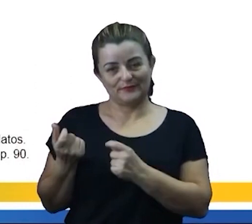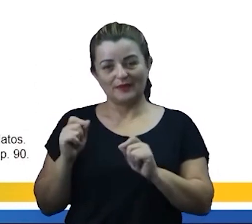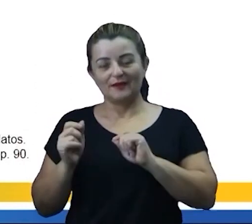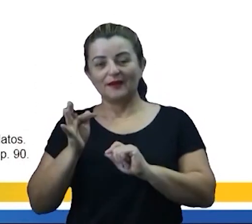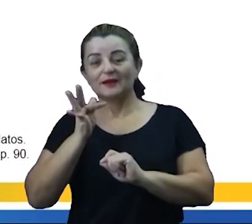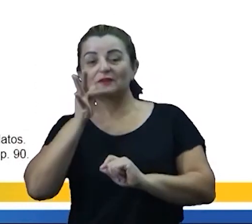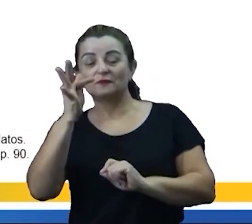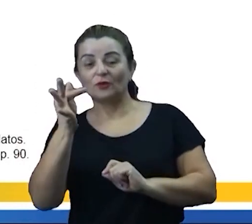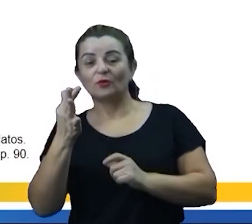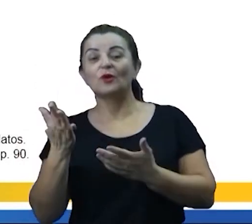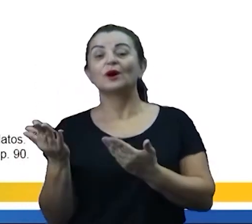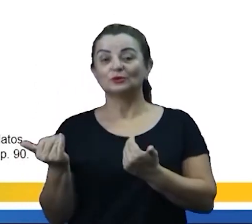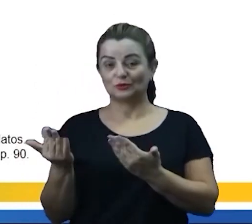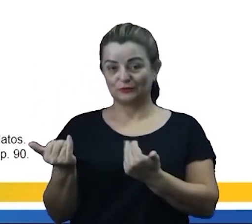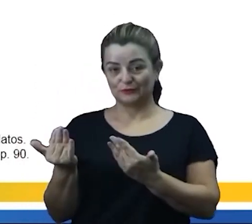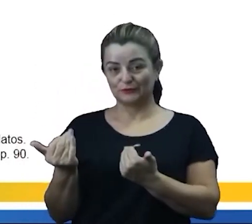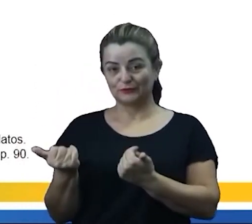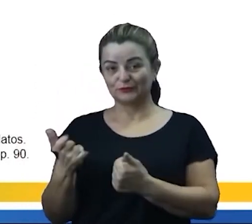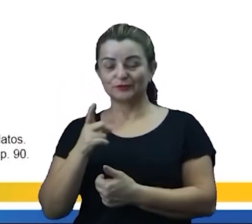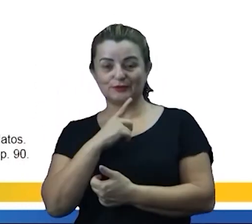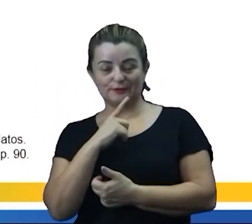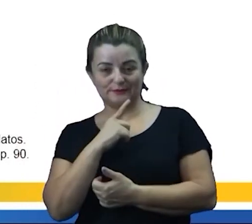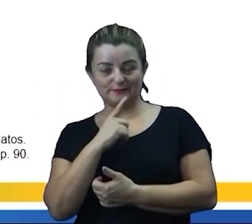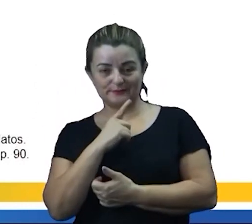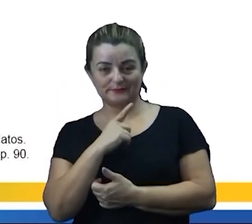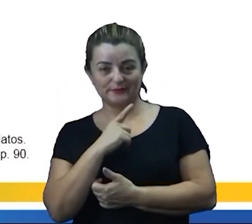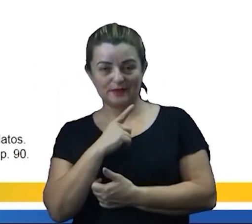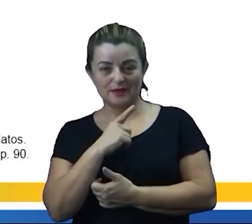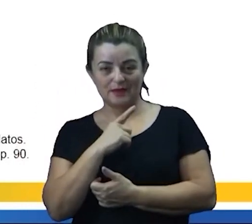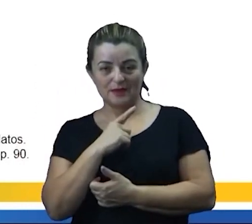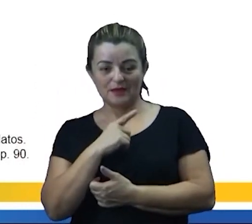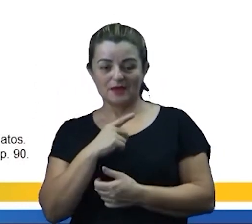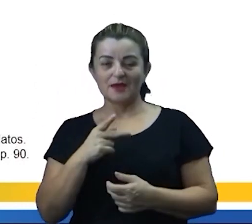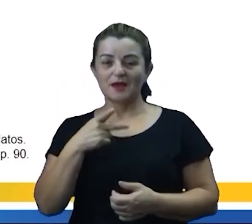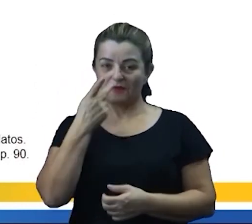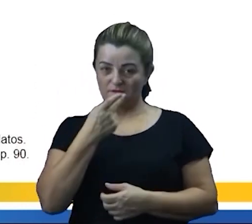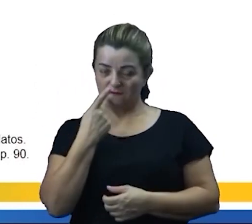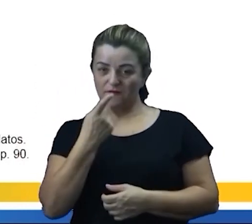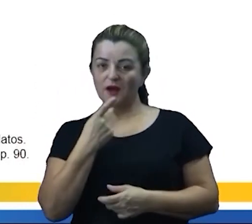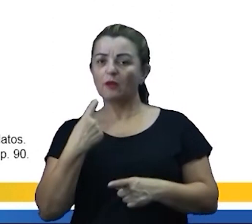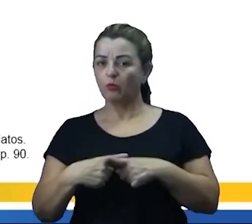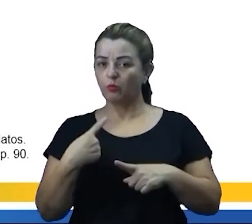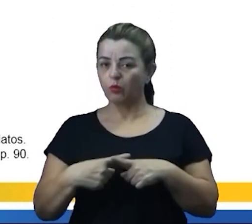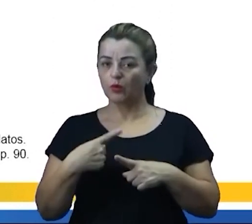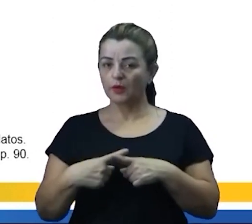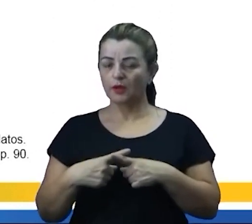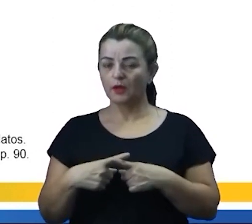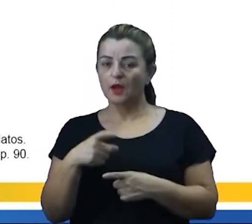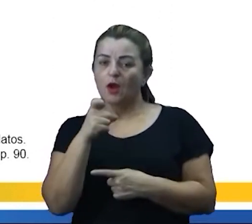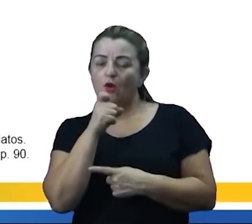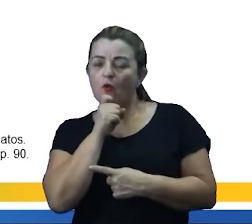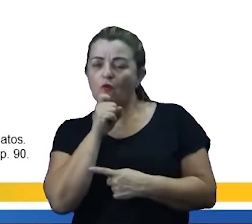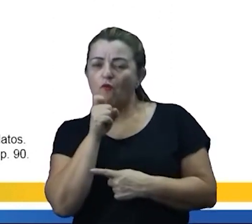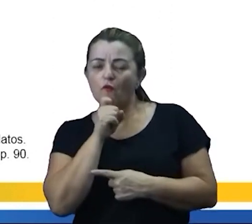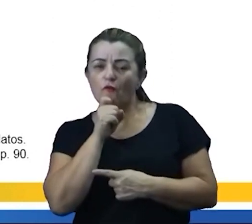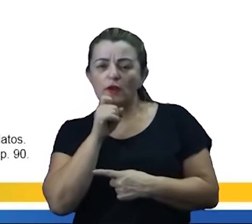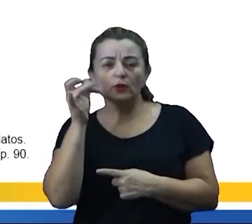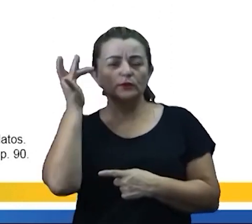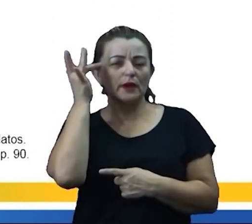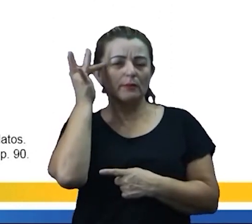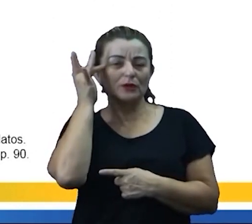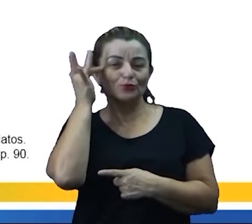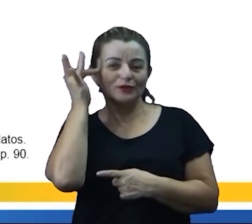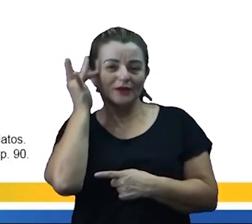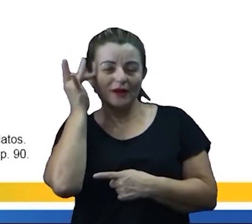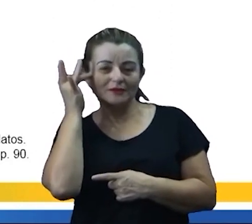é essa? A juventude que ela tem. E aí ele diz por quê? Ele diz porque o frio da maduridade